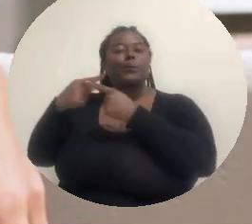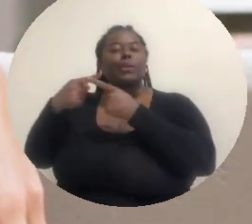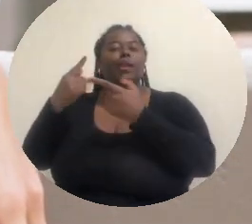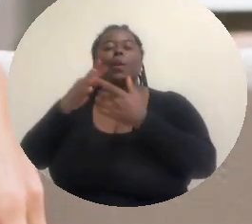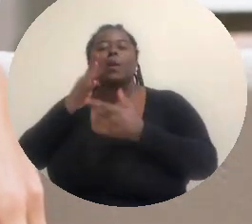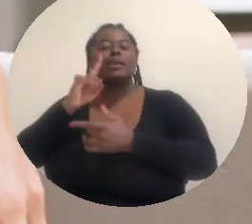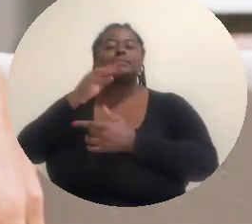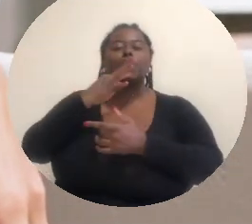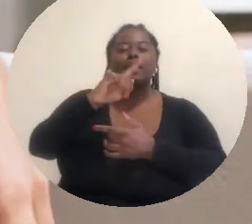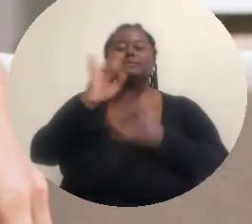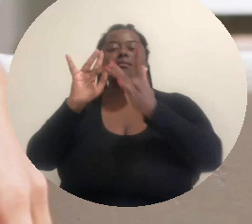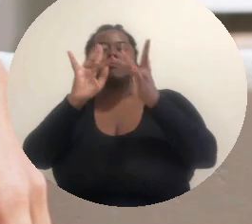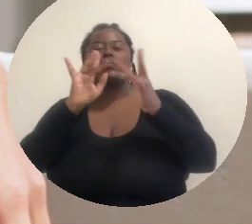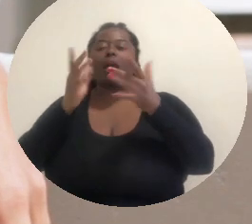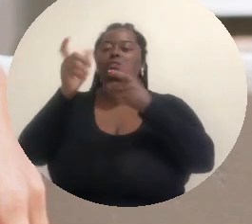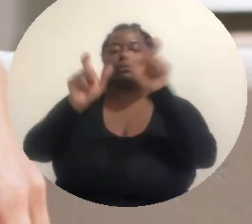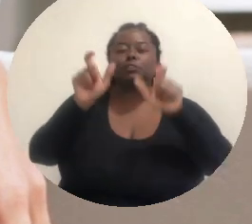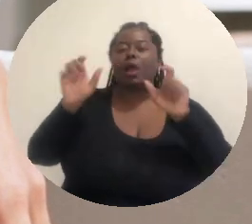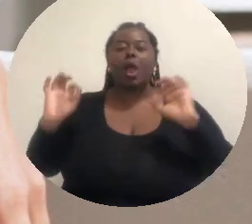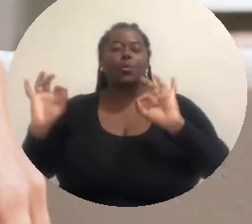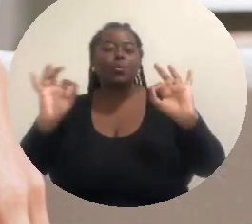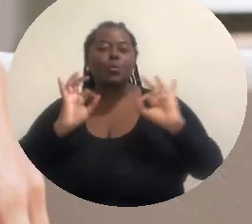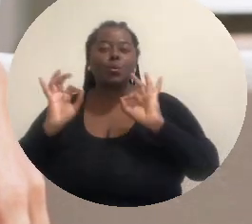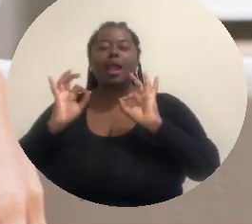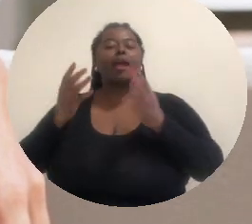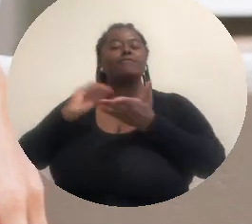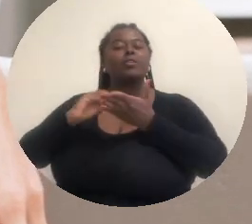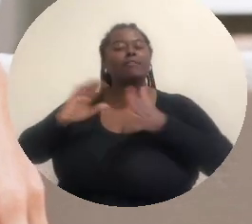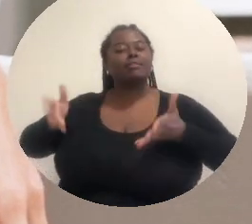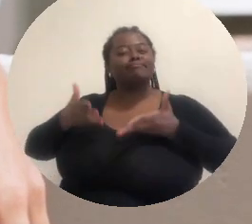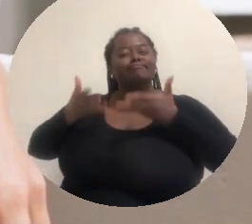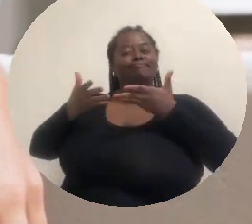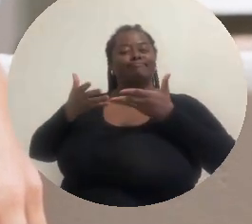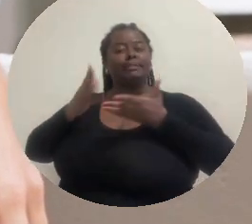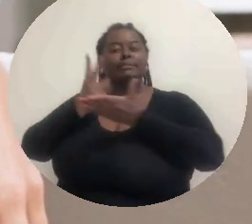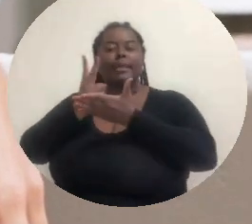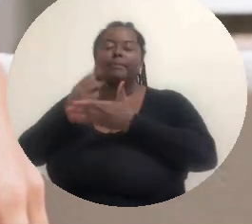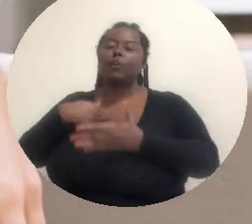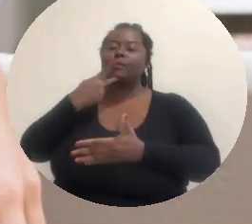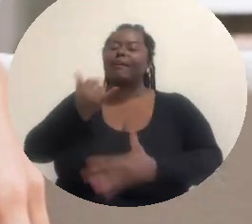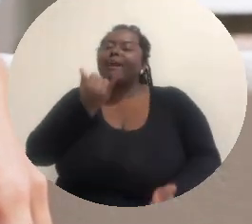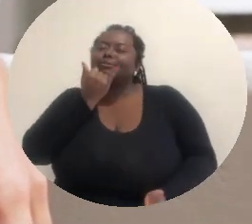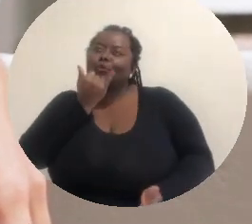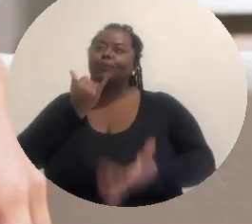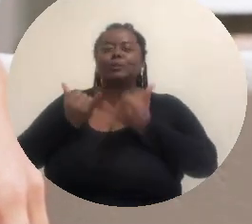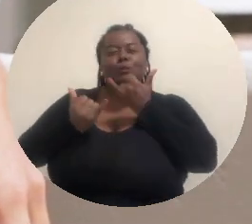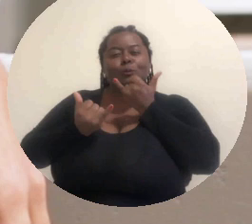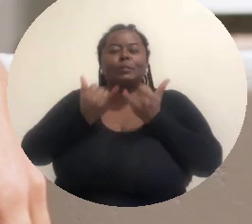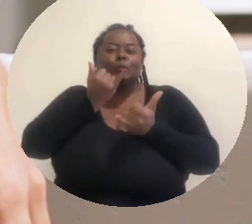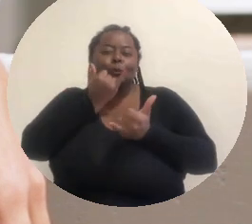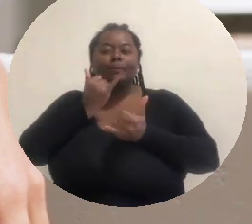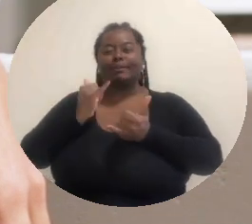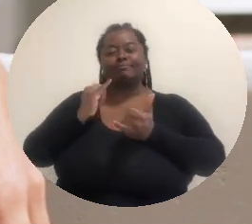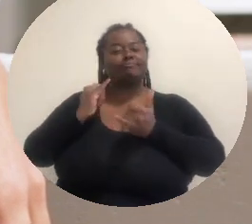e também por só falta de um impulso para fazer, sempre achava alguma desculpa. E a oficina acabou